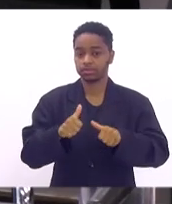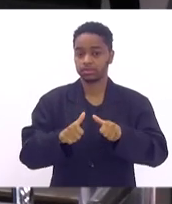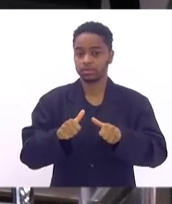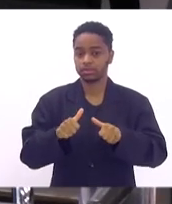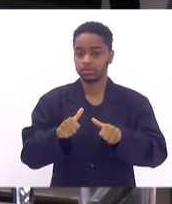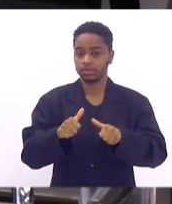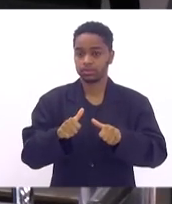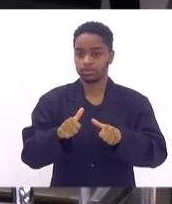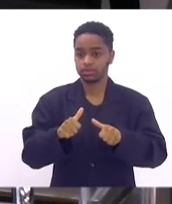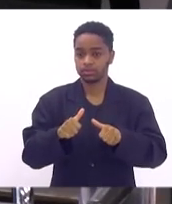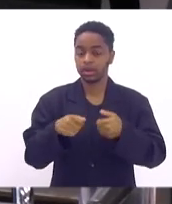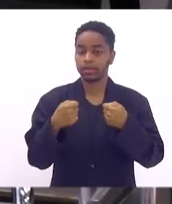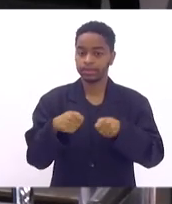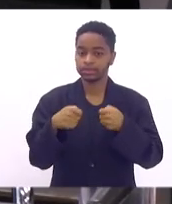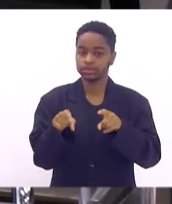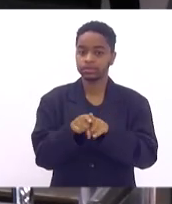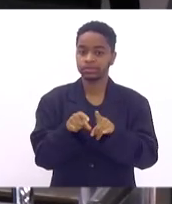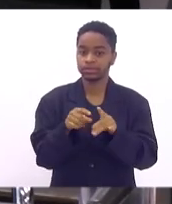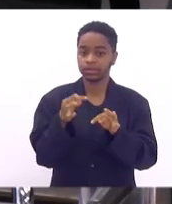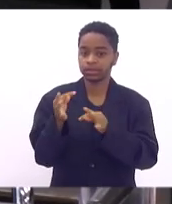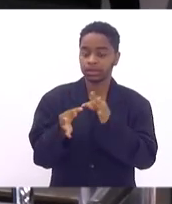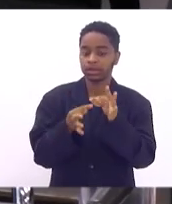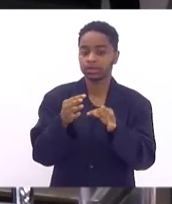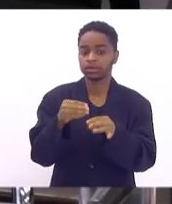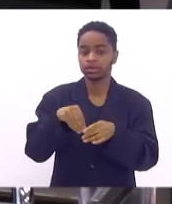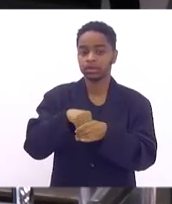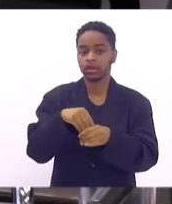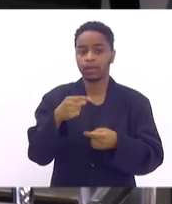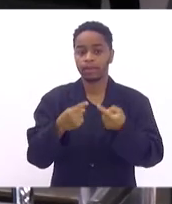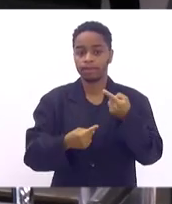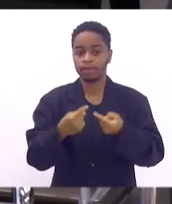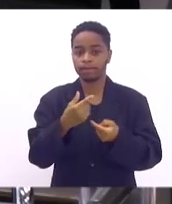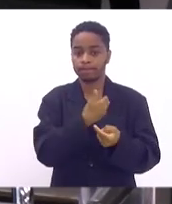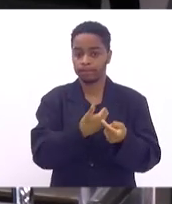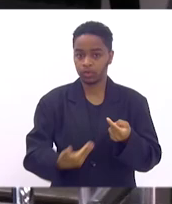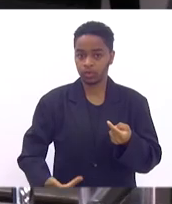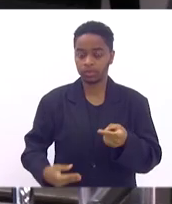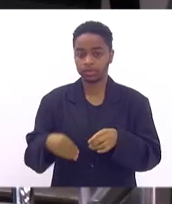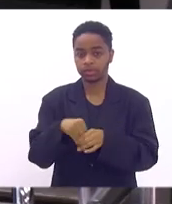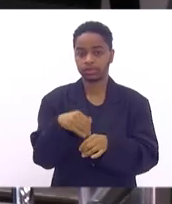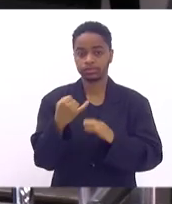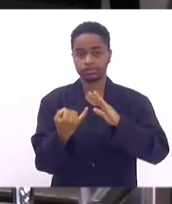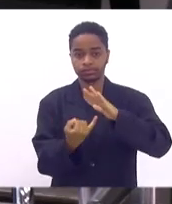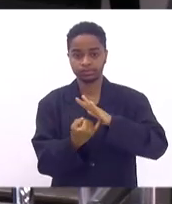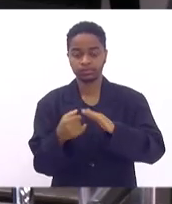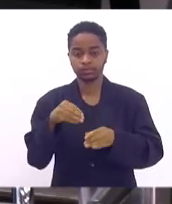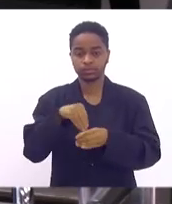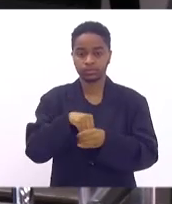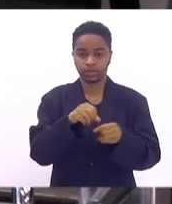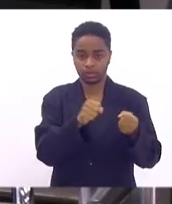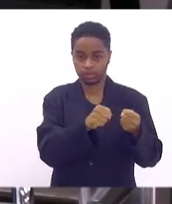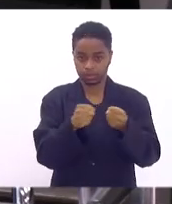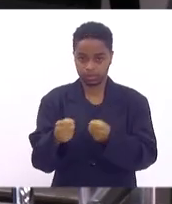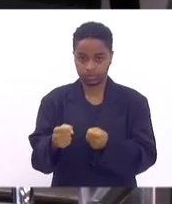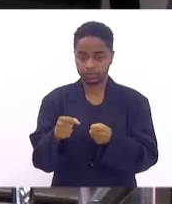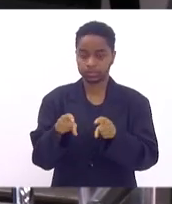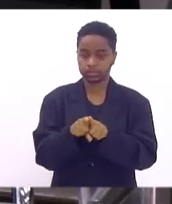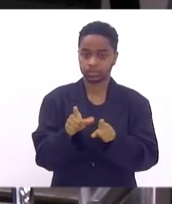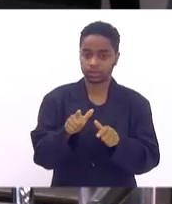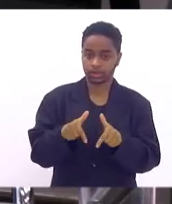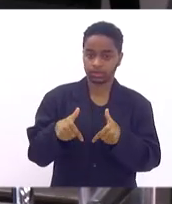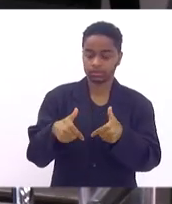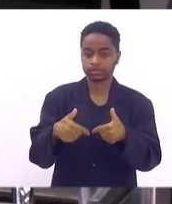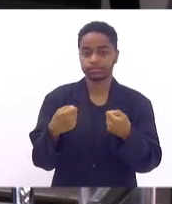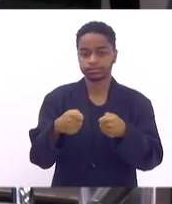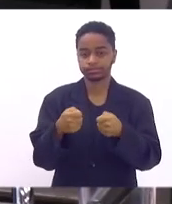das precisa ser tratada dentro das políticas públicas, das instituições, dos poderes e dos atores da rede de forma